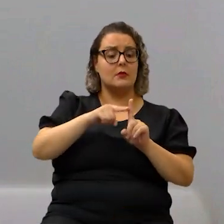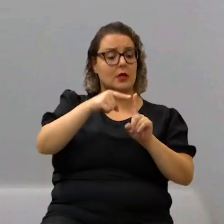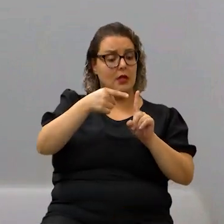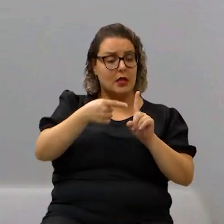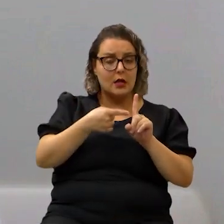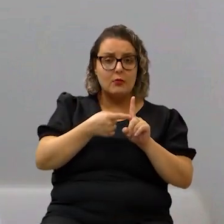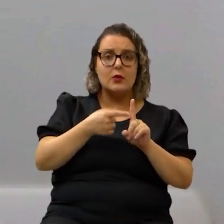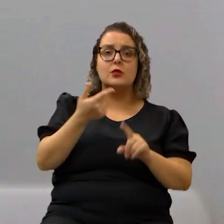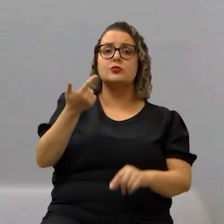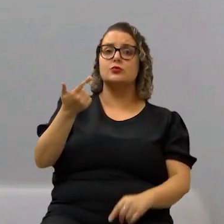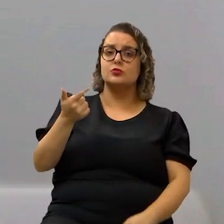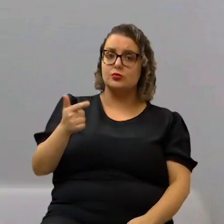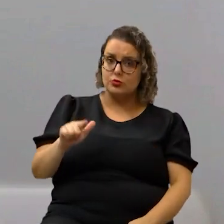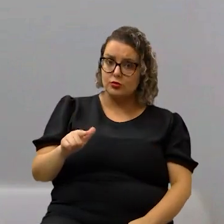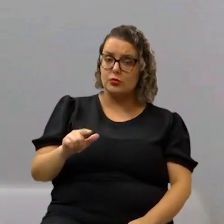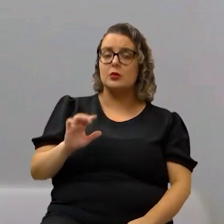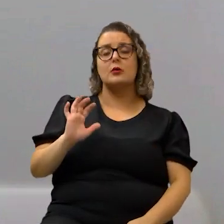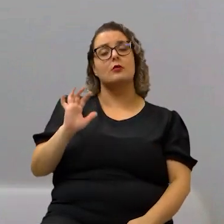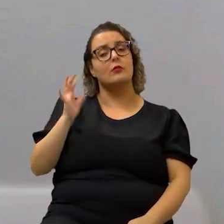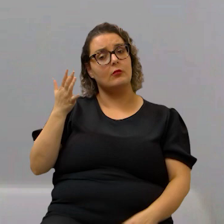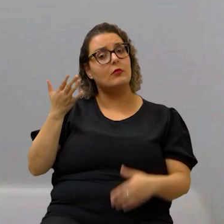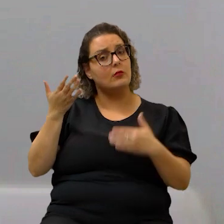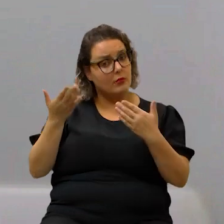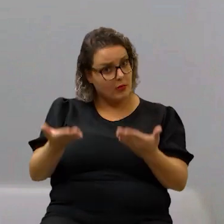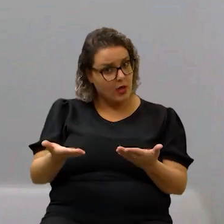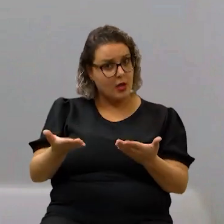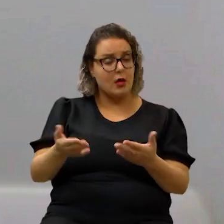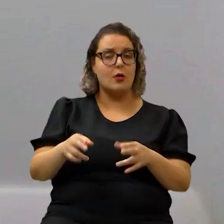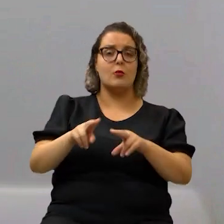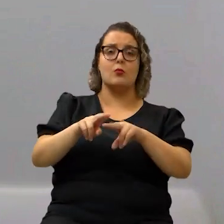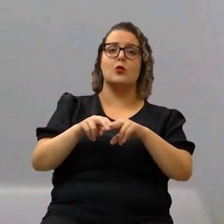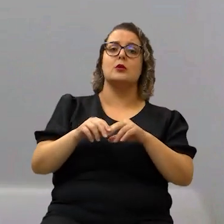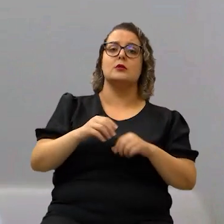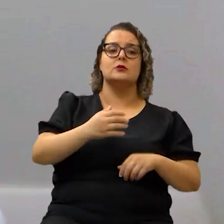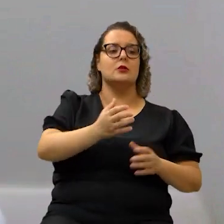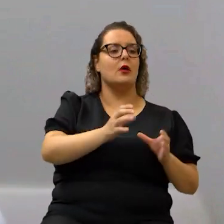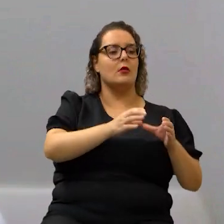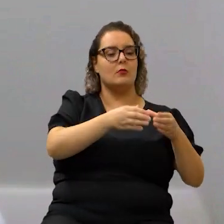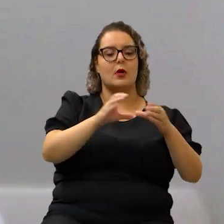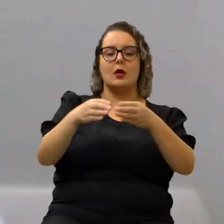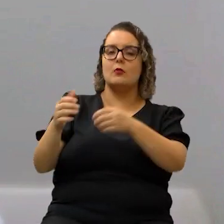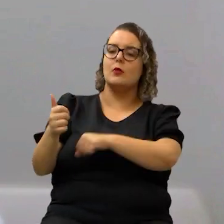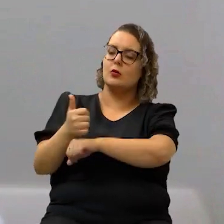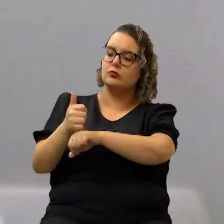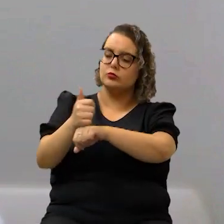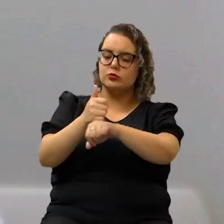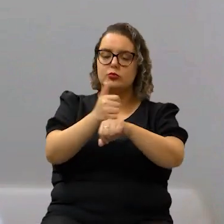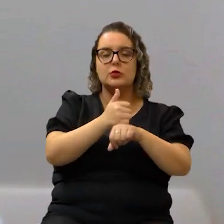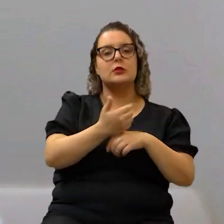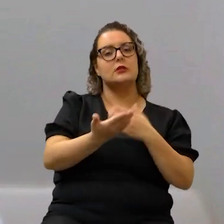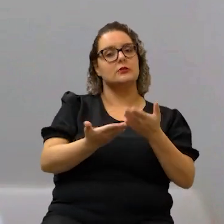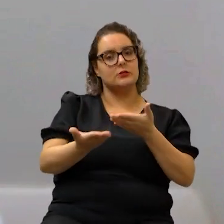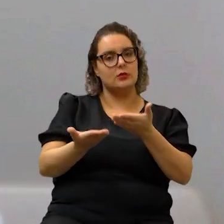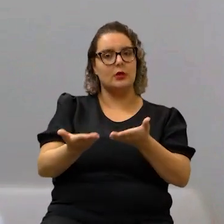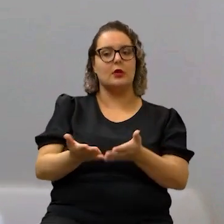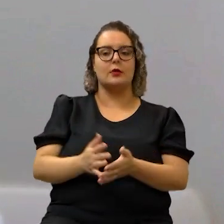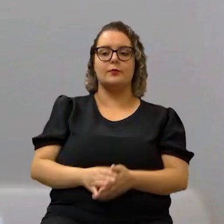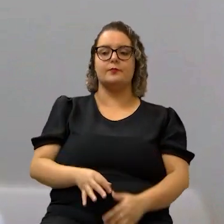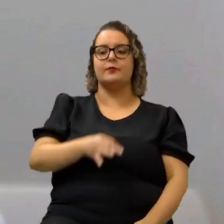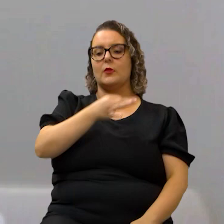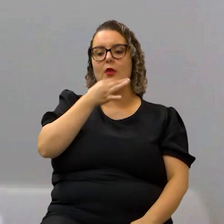estar liberada para engravidar novamente, que isso vai acontecer? Por isso que é uma equipe multidisciplinar nesse